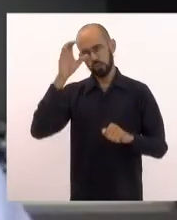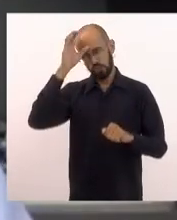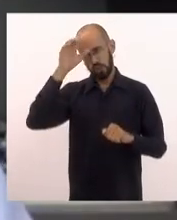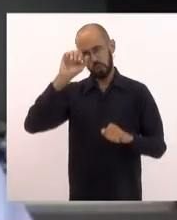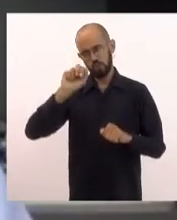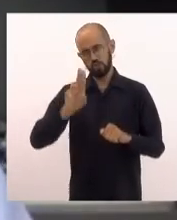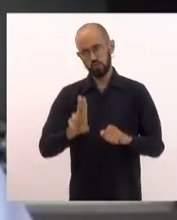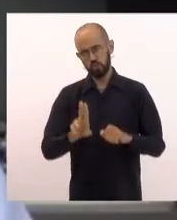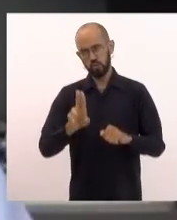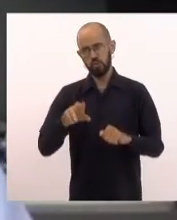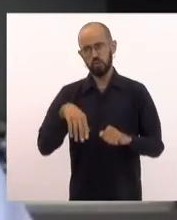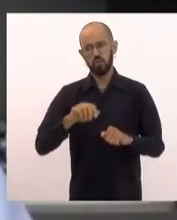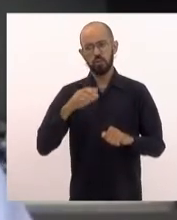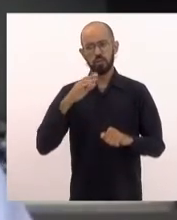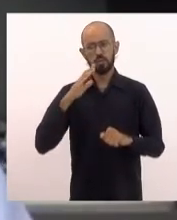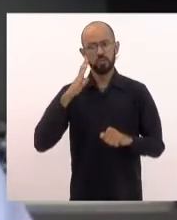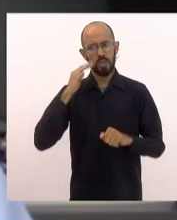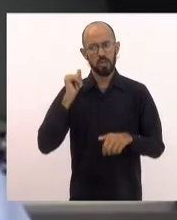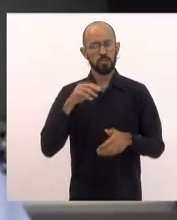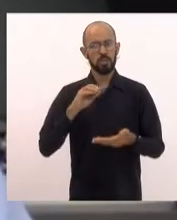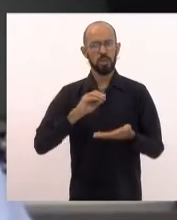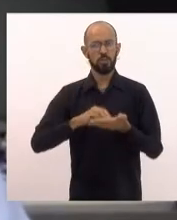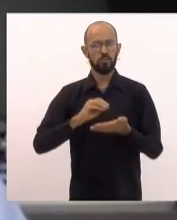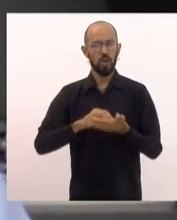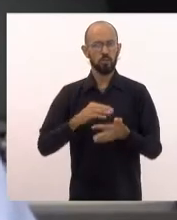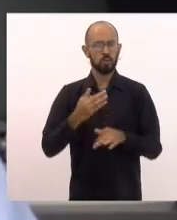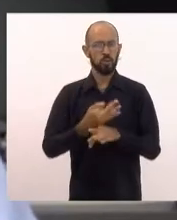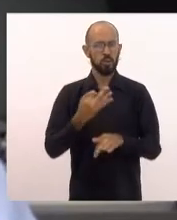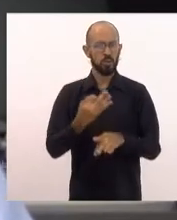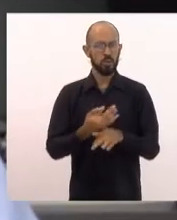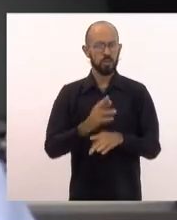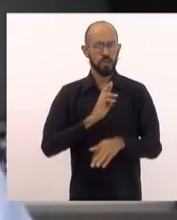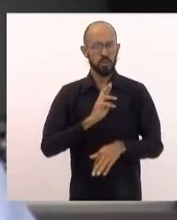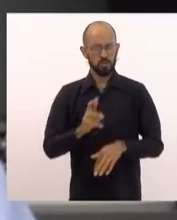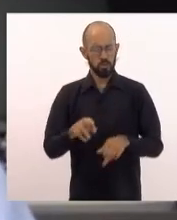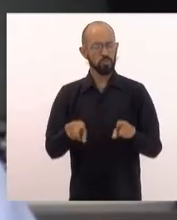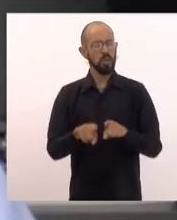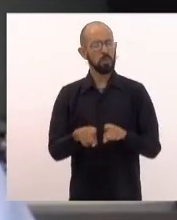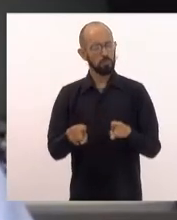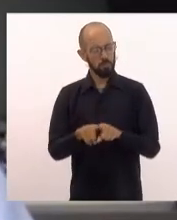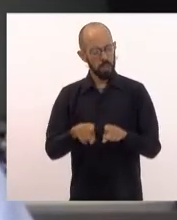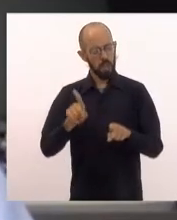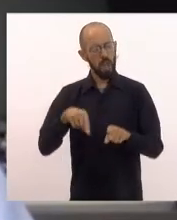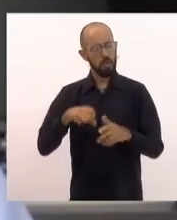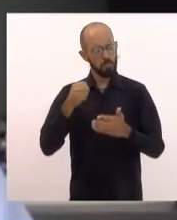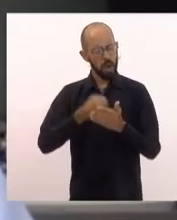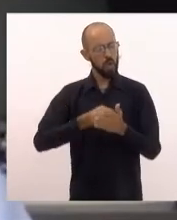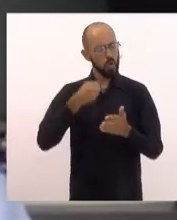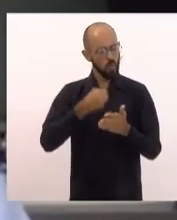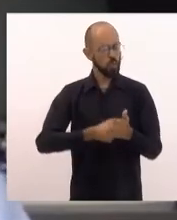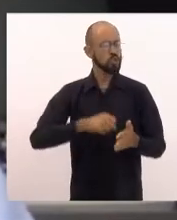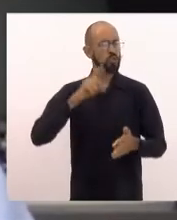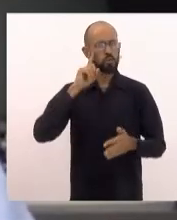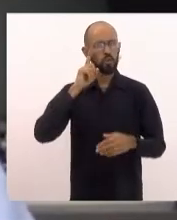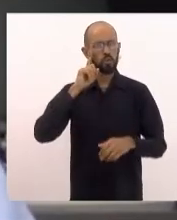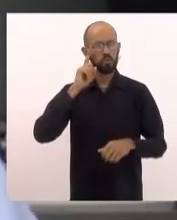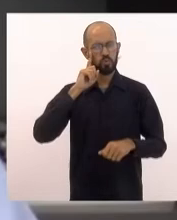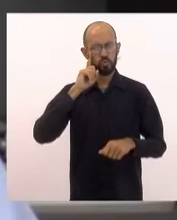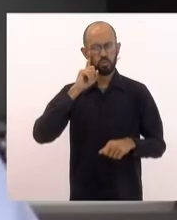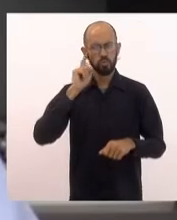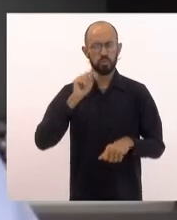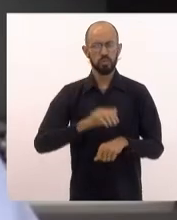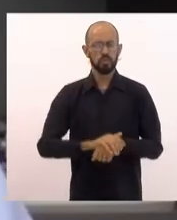falou sobre a questão da intolerância religiosa, isso também é uma luta de todos os dias do parlamento, não é?